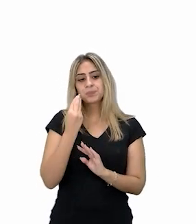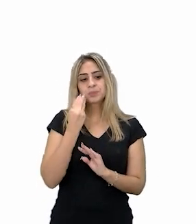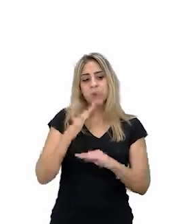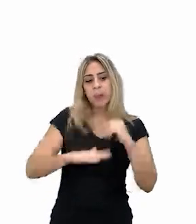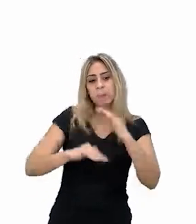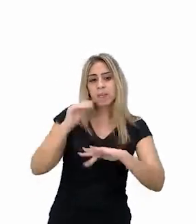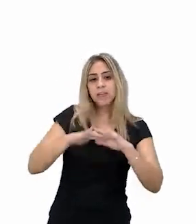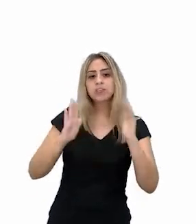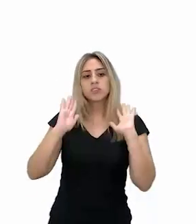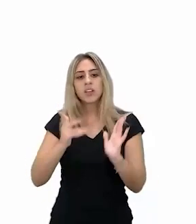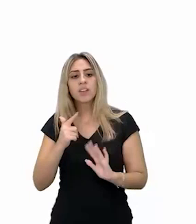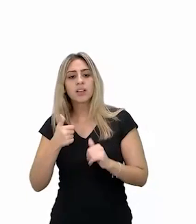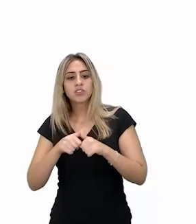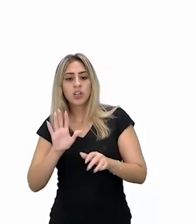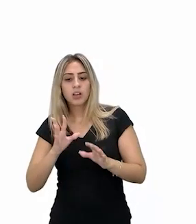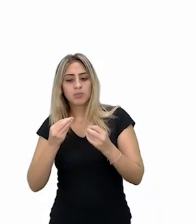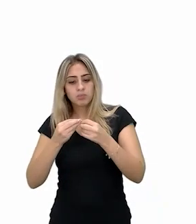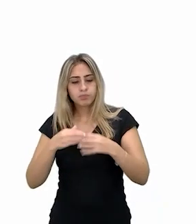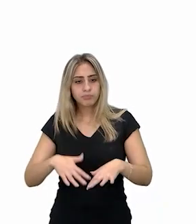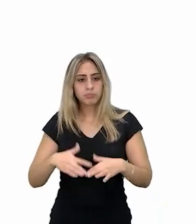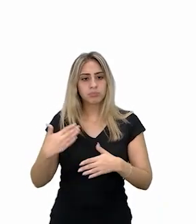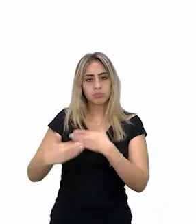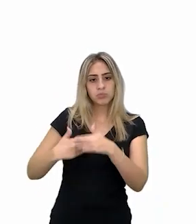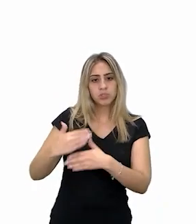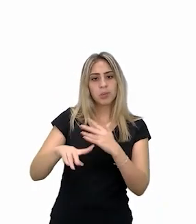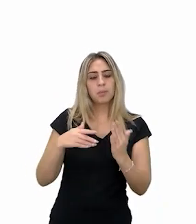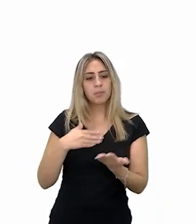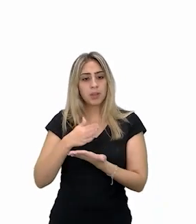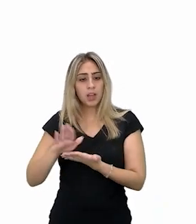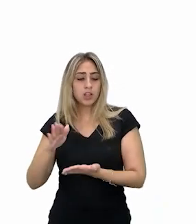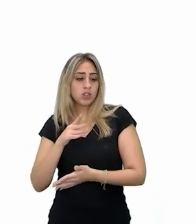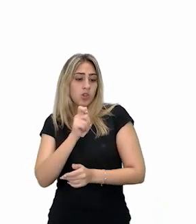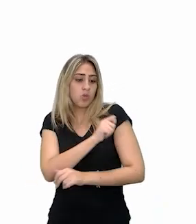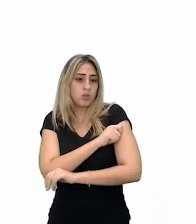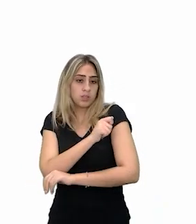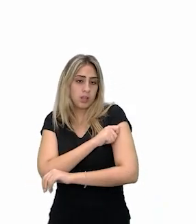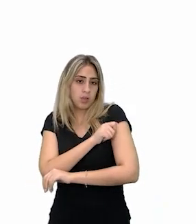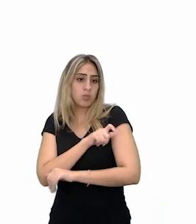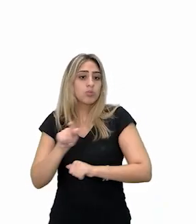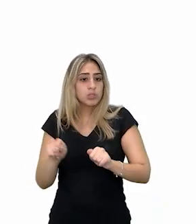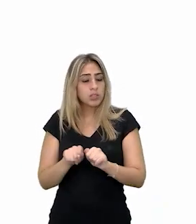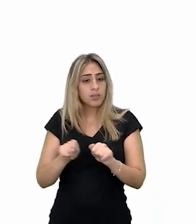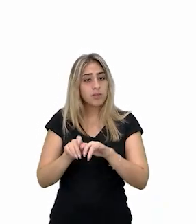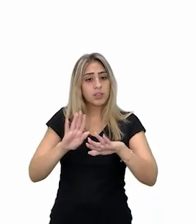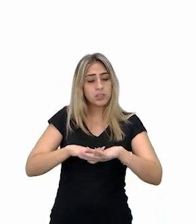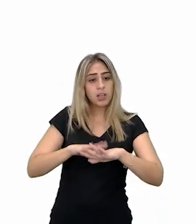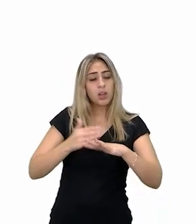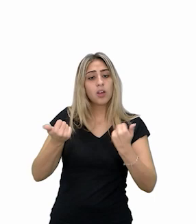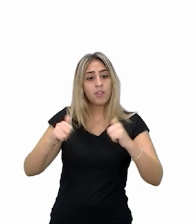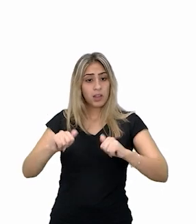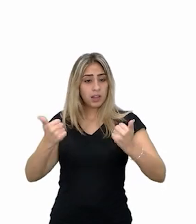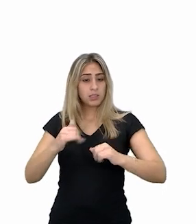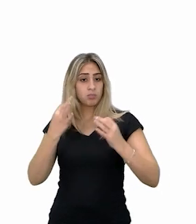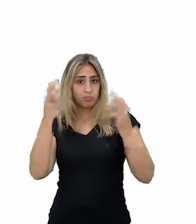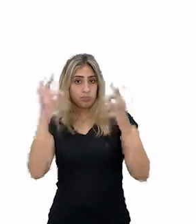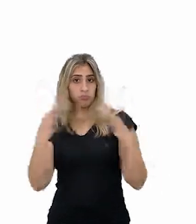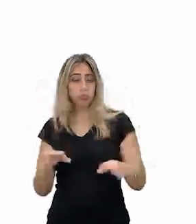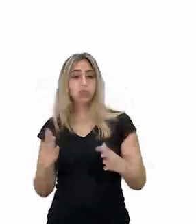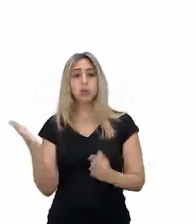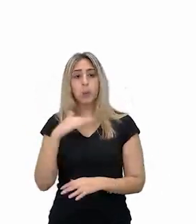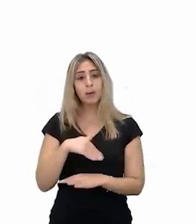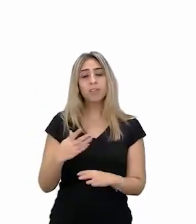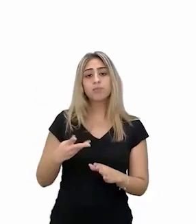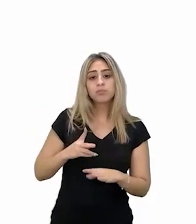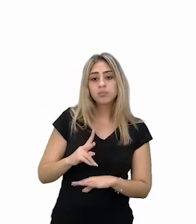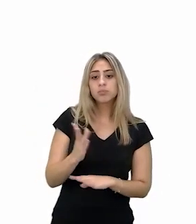habilidade que estava fragilizada, apenas, né, nem metade dos alunos que fizeram a avaliação acertaram, então